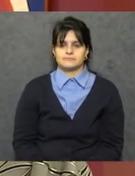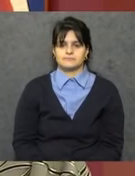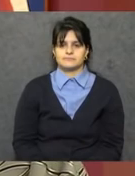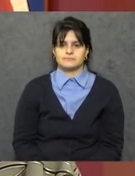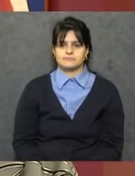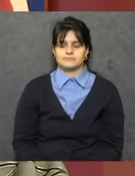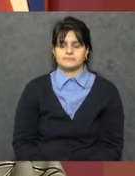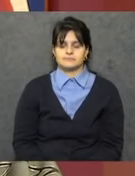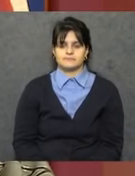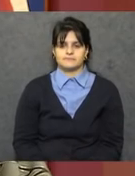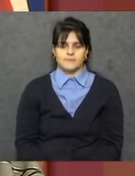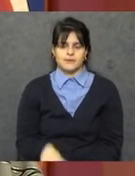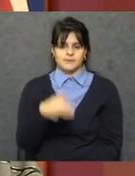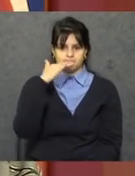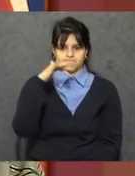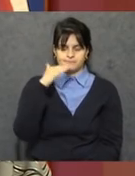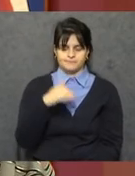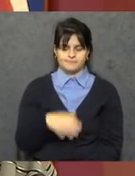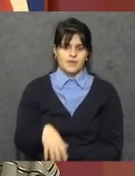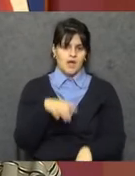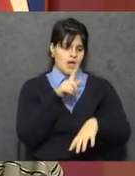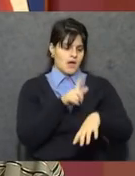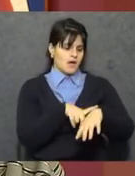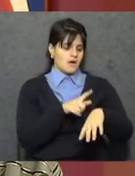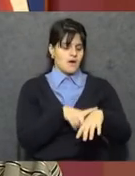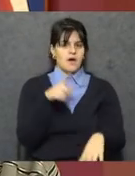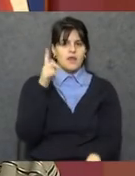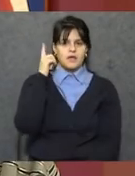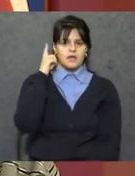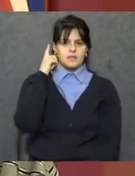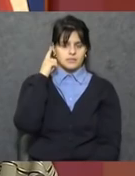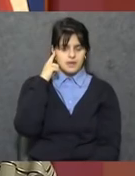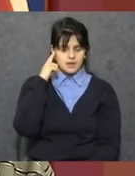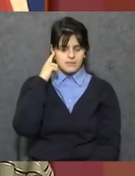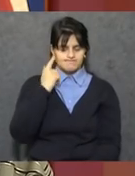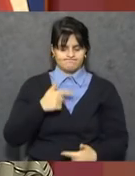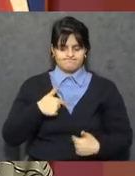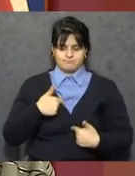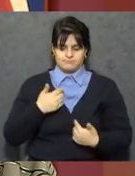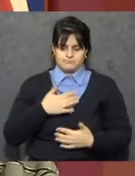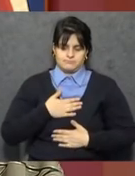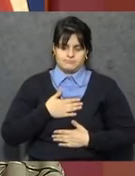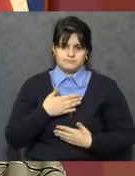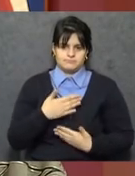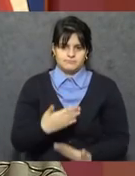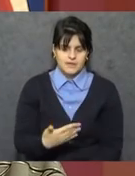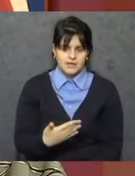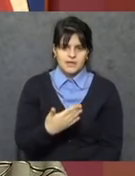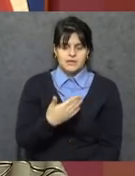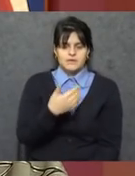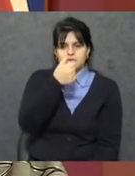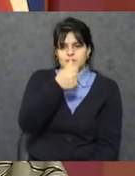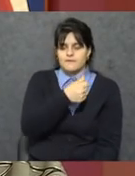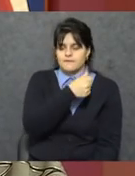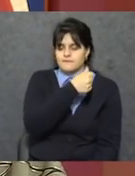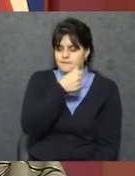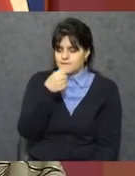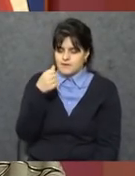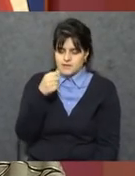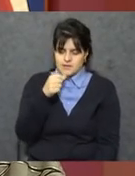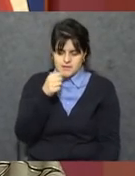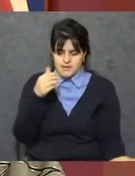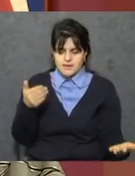Na hora em que ele se entregava para voluntariamente sofrer a